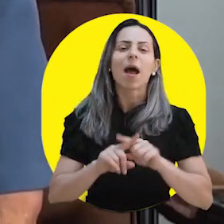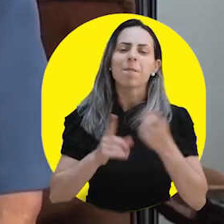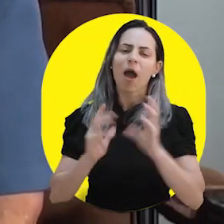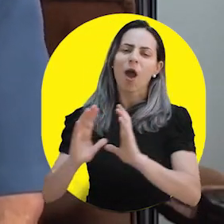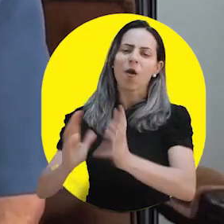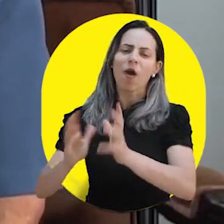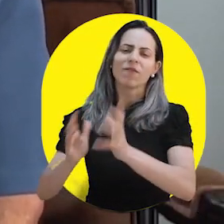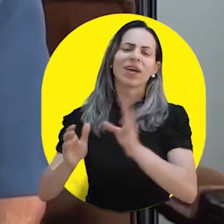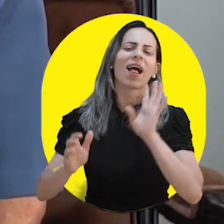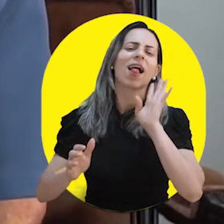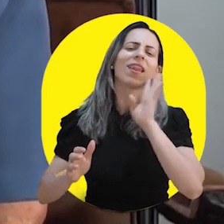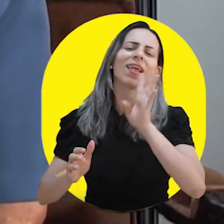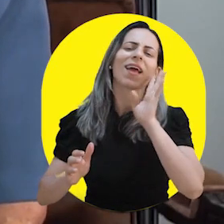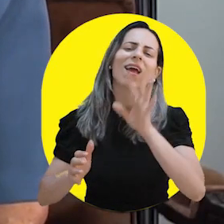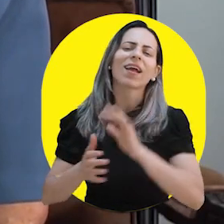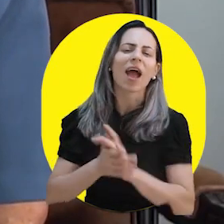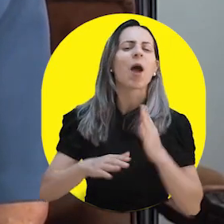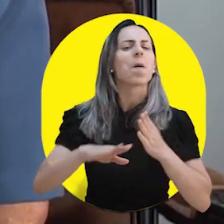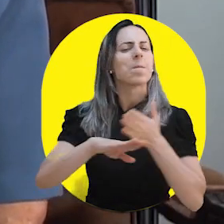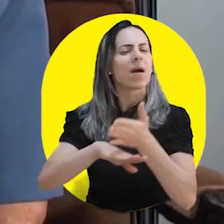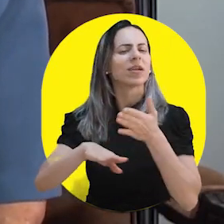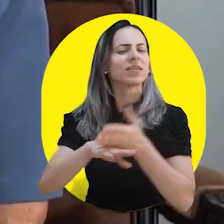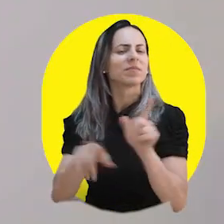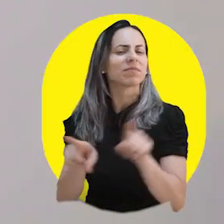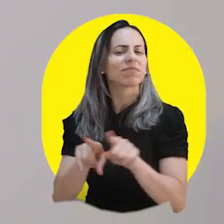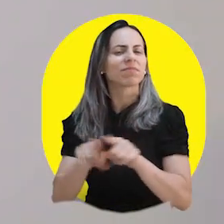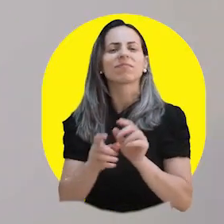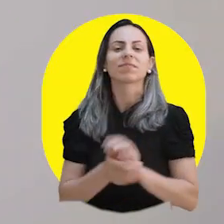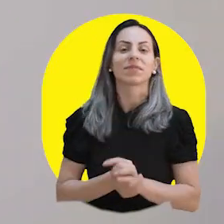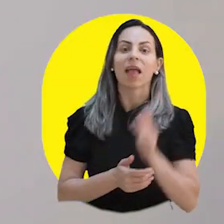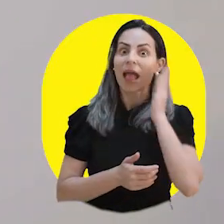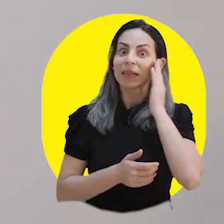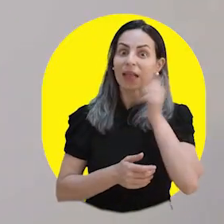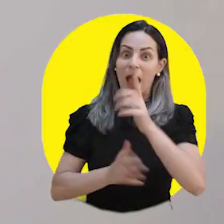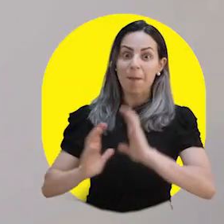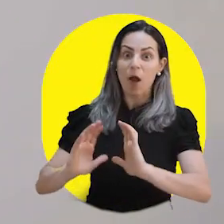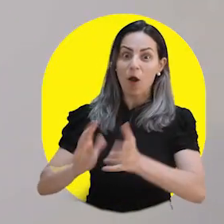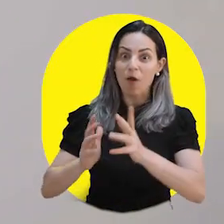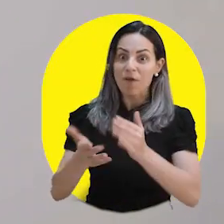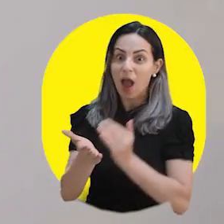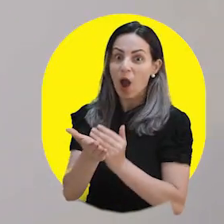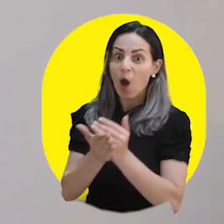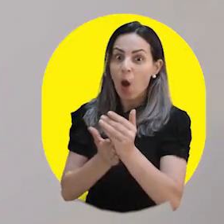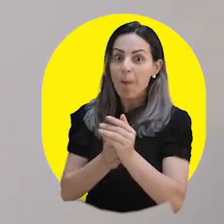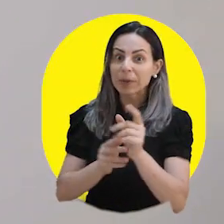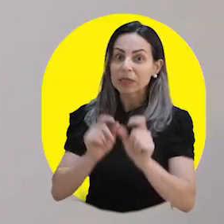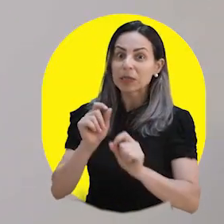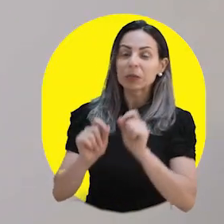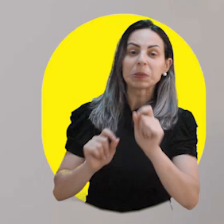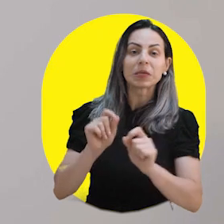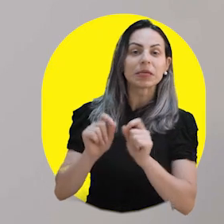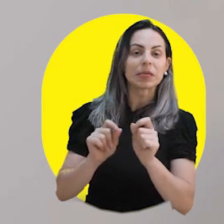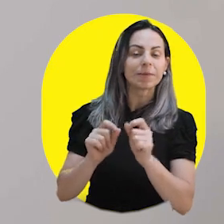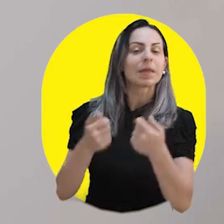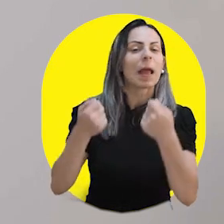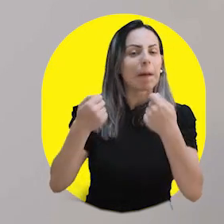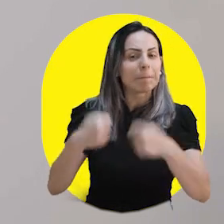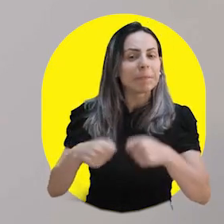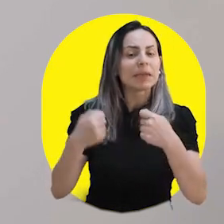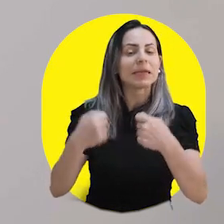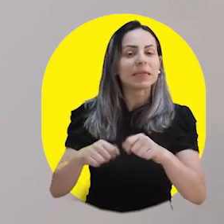mas o Conviver lá é muito legal, a gente sempre participa. Você sabe que o Conviver começou por uma questão